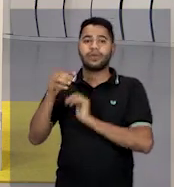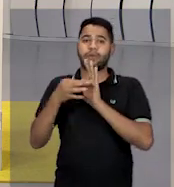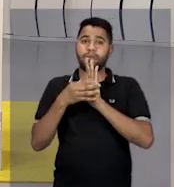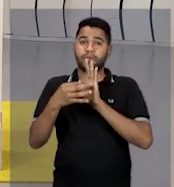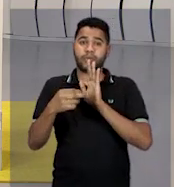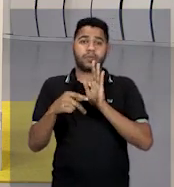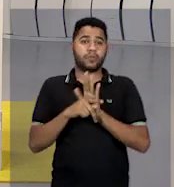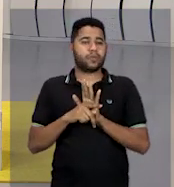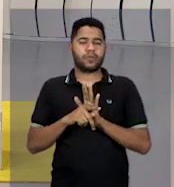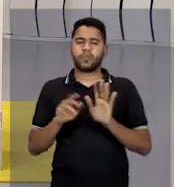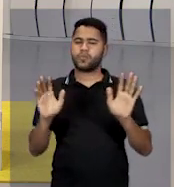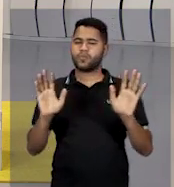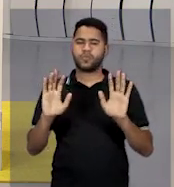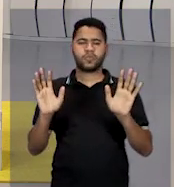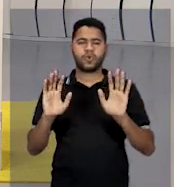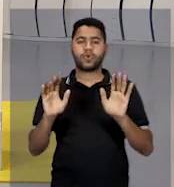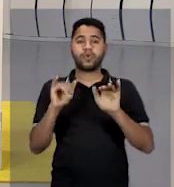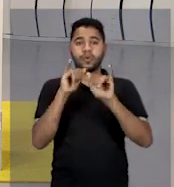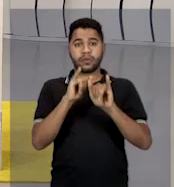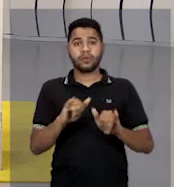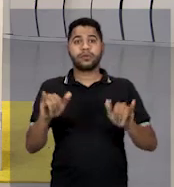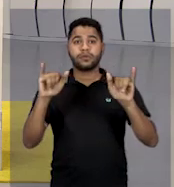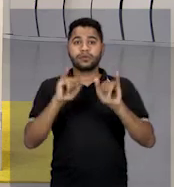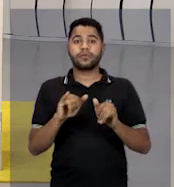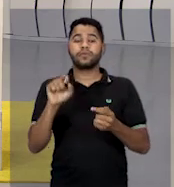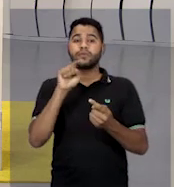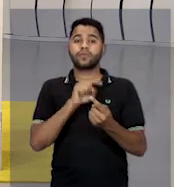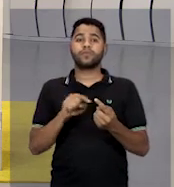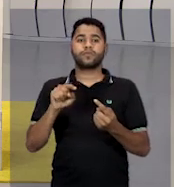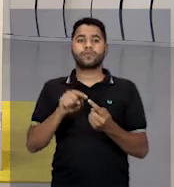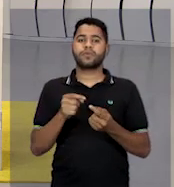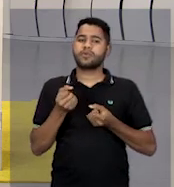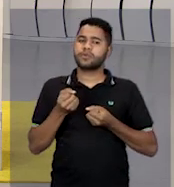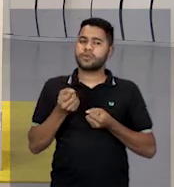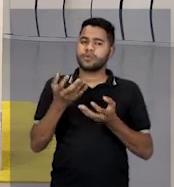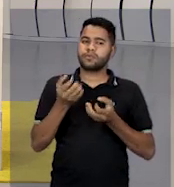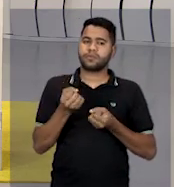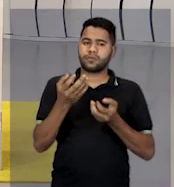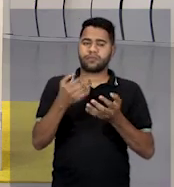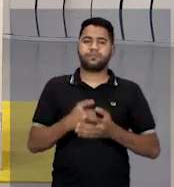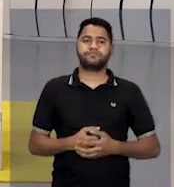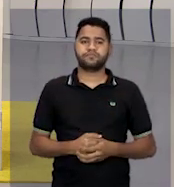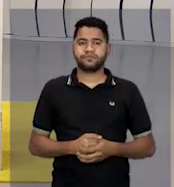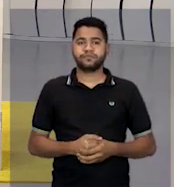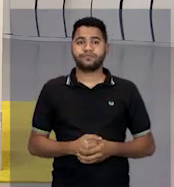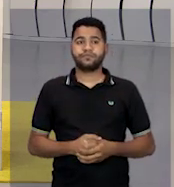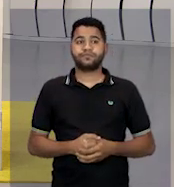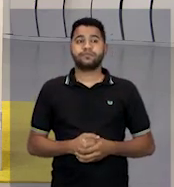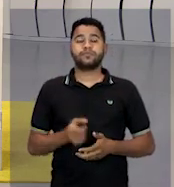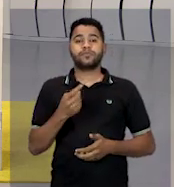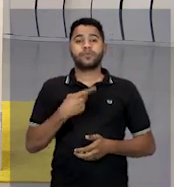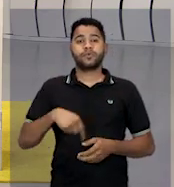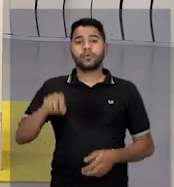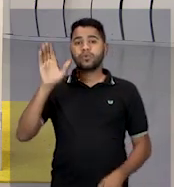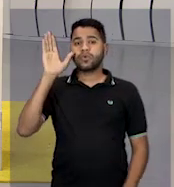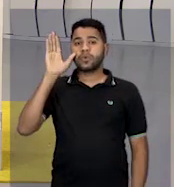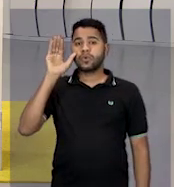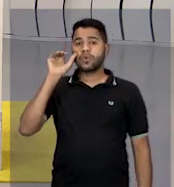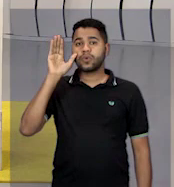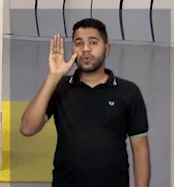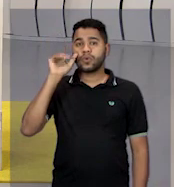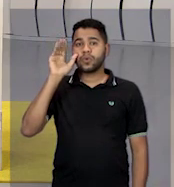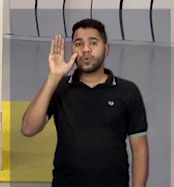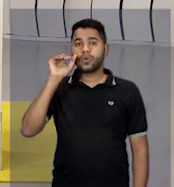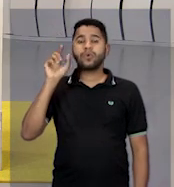objeto cultural. Não, a notícia visa informar. E aí, nós vamos observar que isso